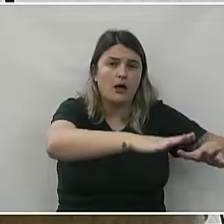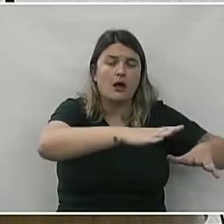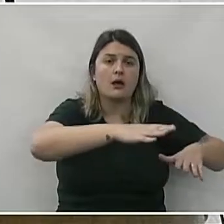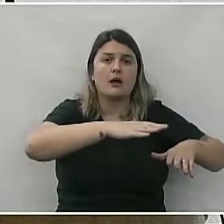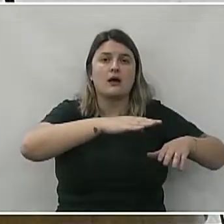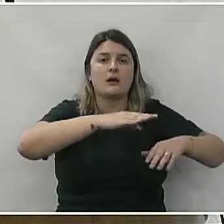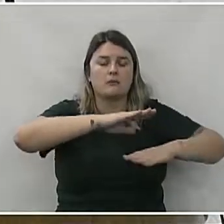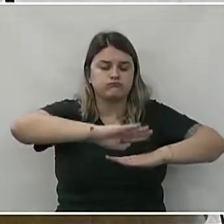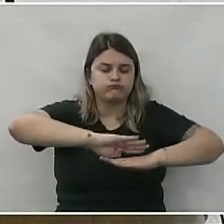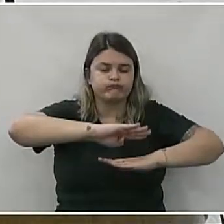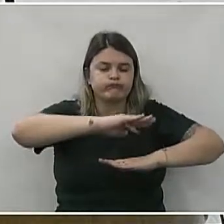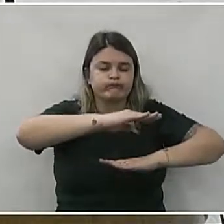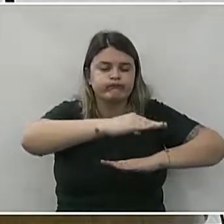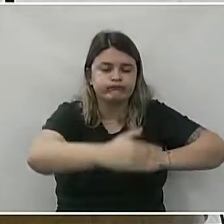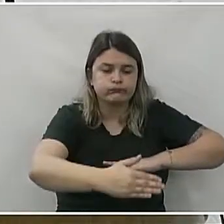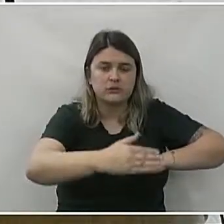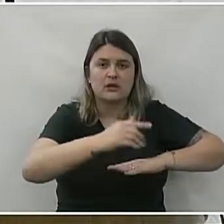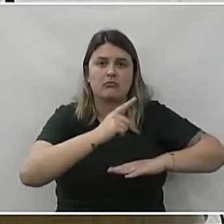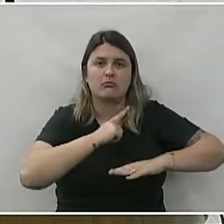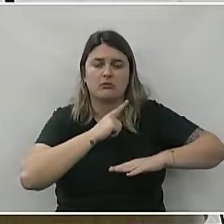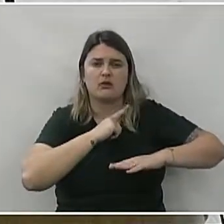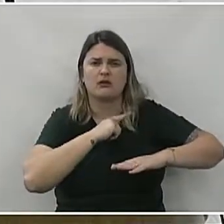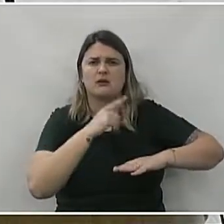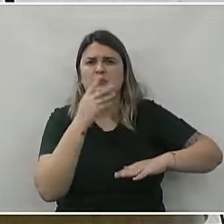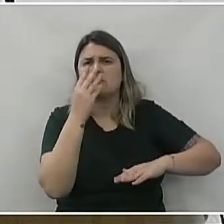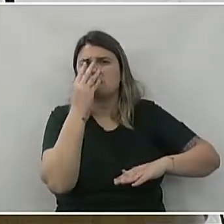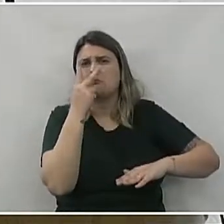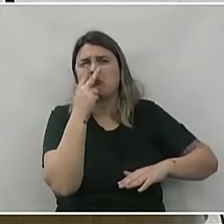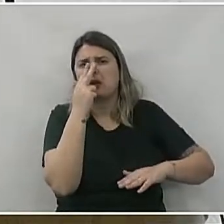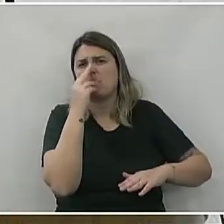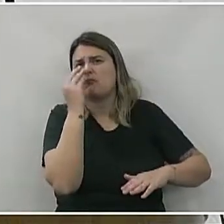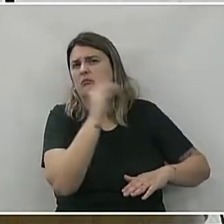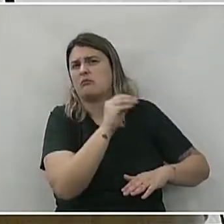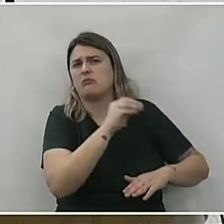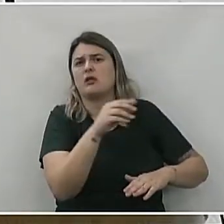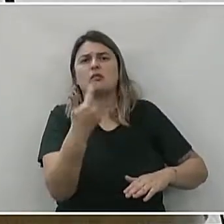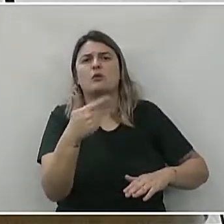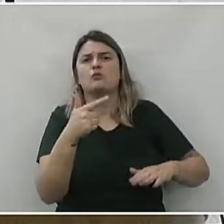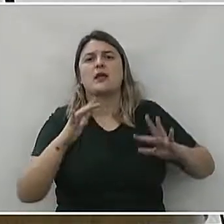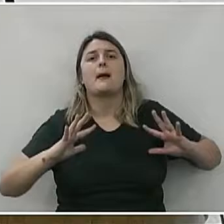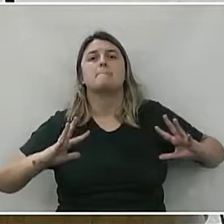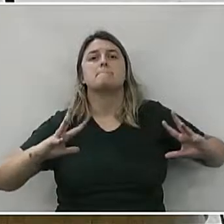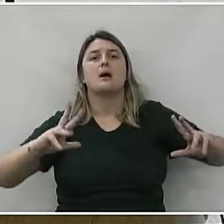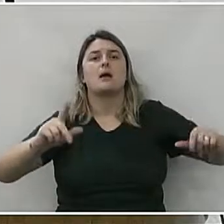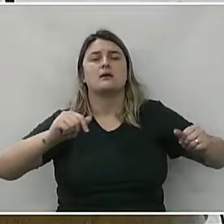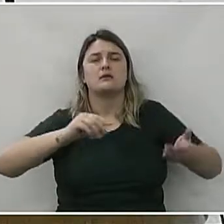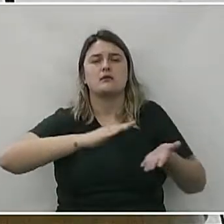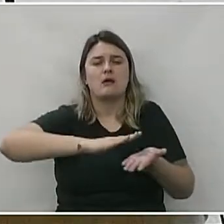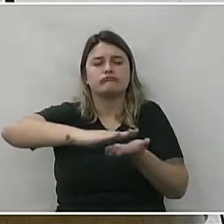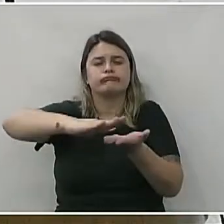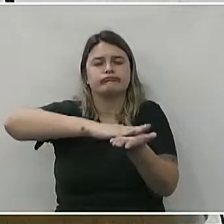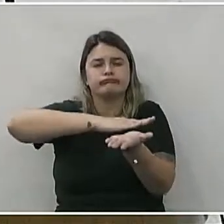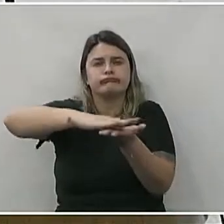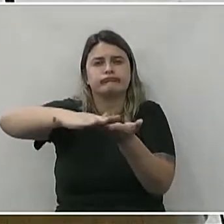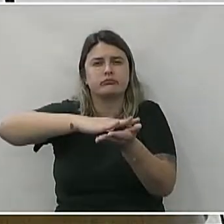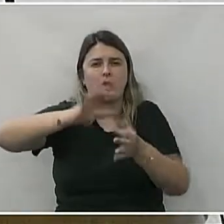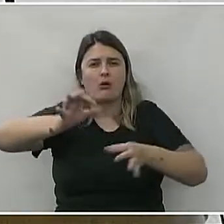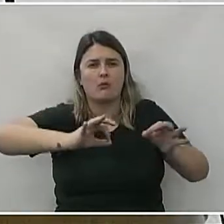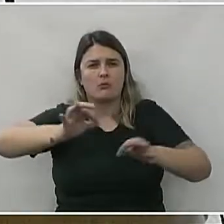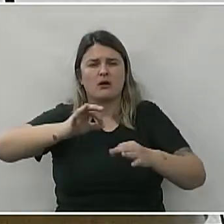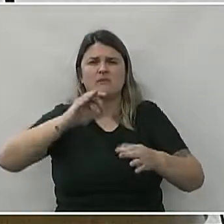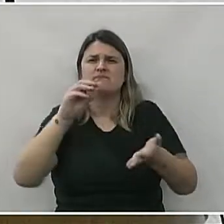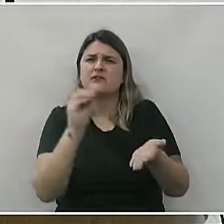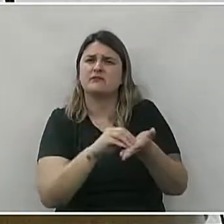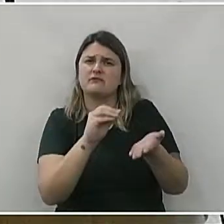lombada dentro do buraco. E deixou dessa forma porque não tinha máquinas para espalhar essas pedras. Então, a gente vê uma